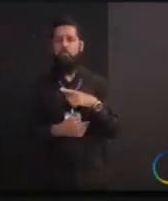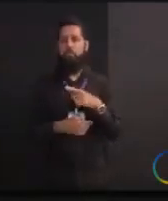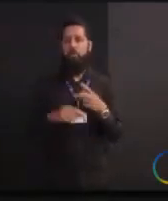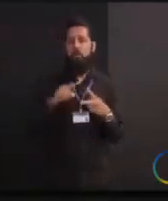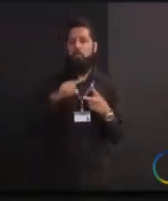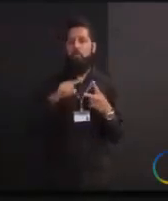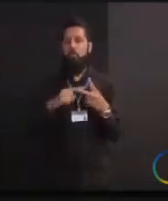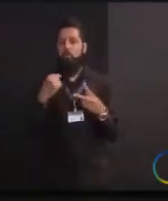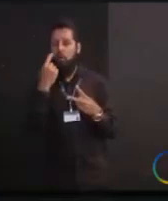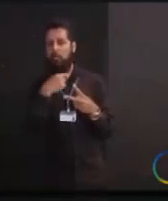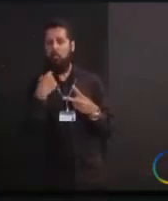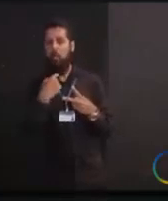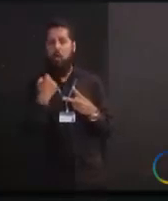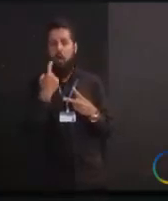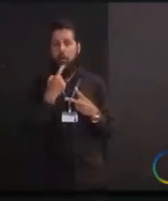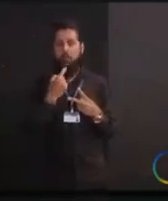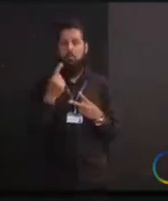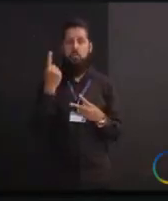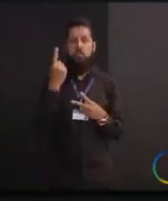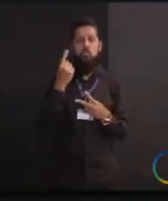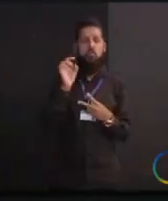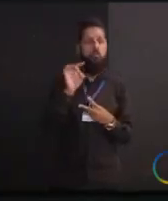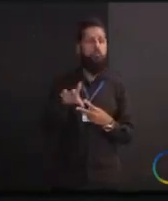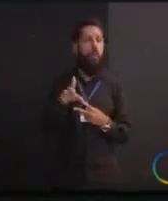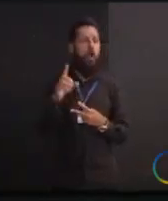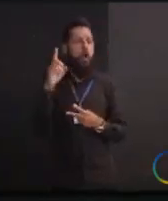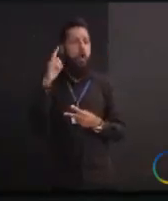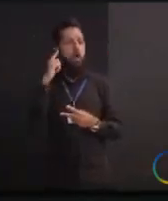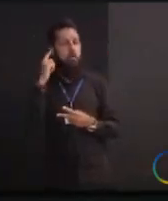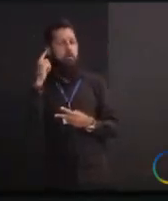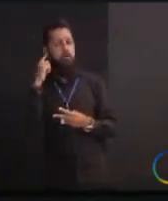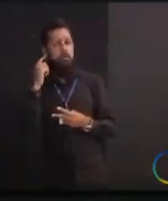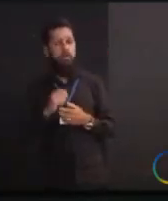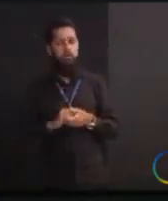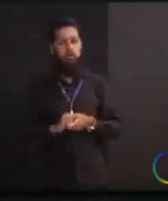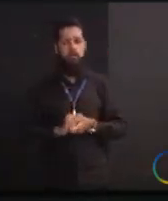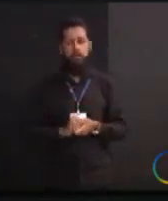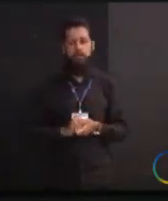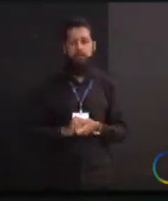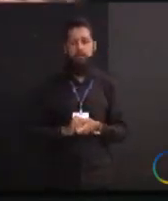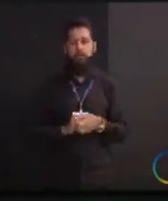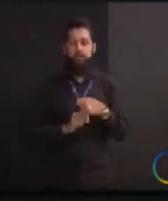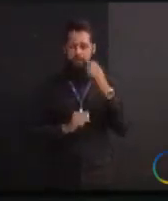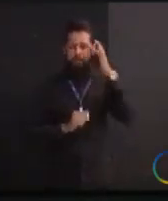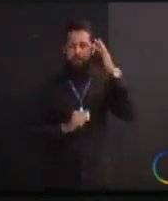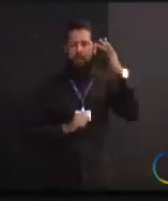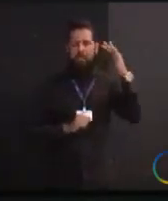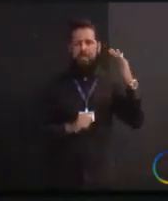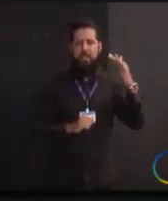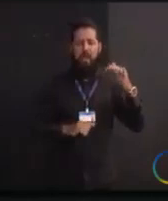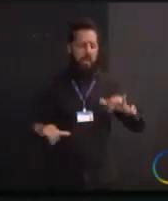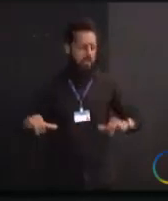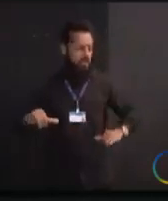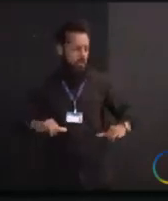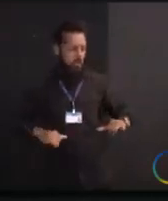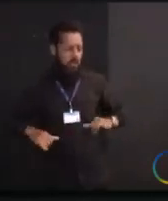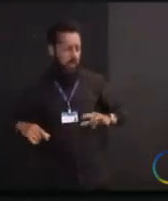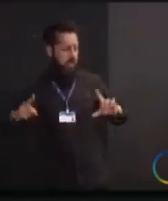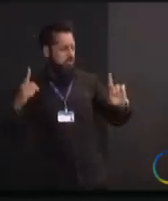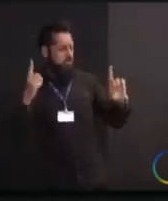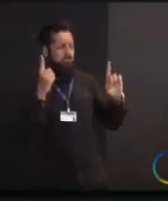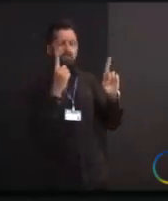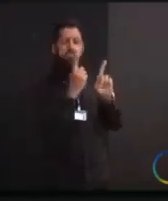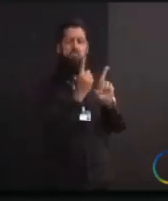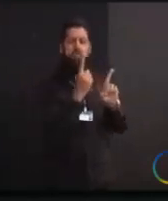Imagina dois sofredores se encontrando. É sofrimento demais. E ninguém